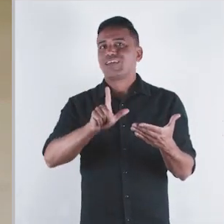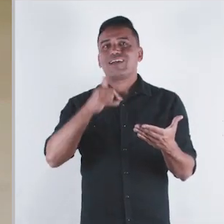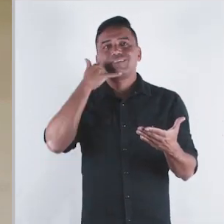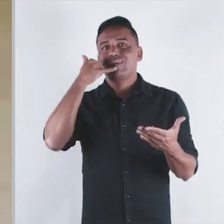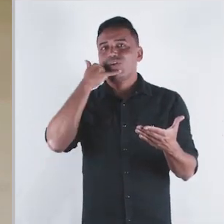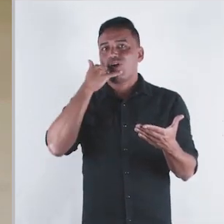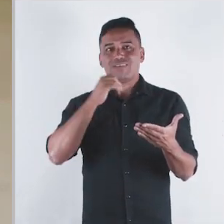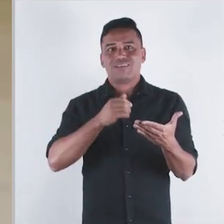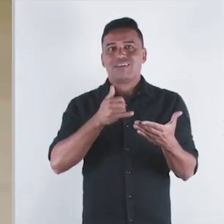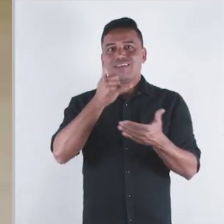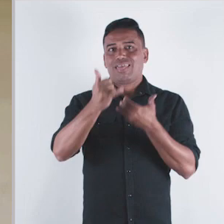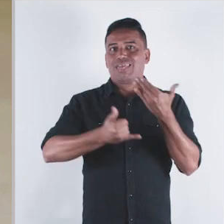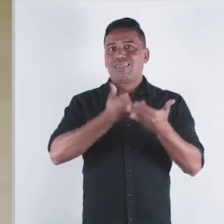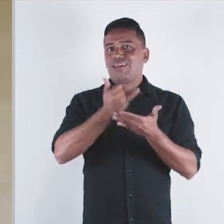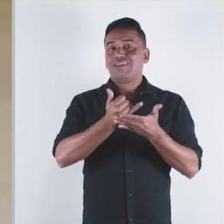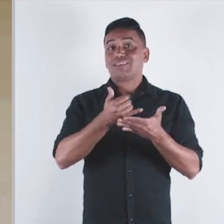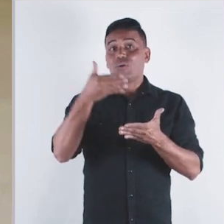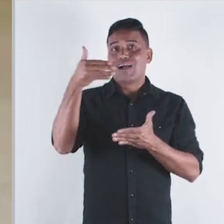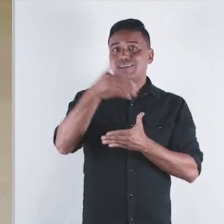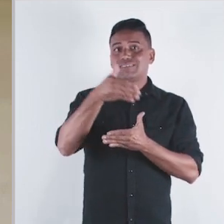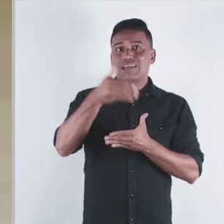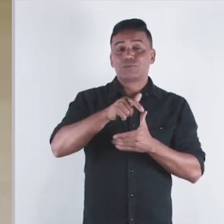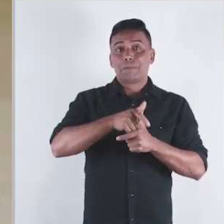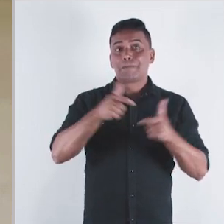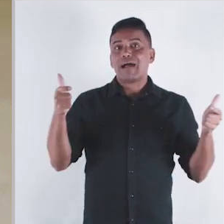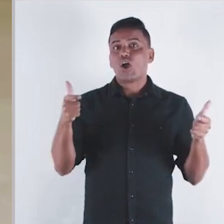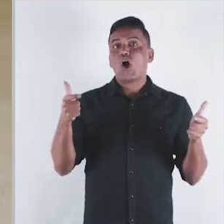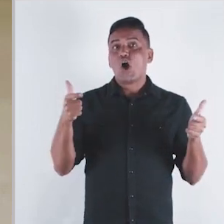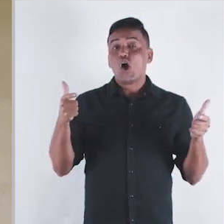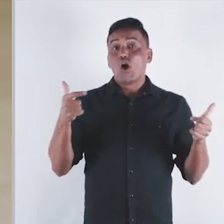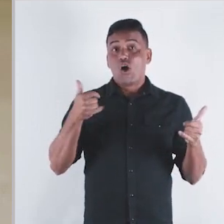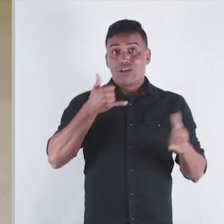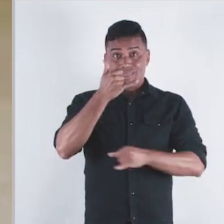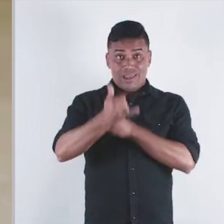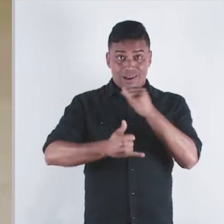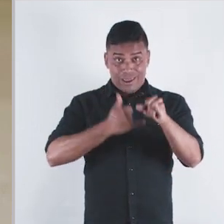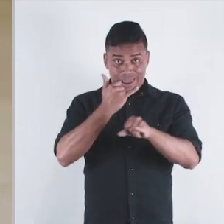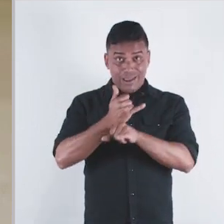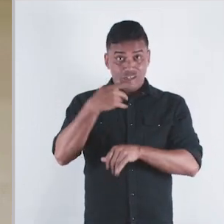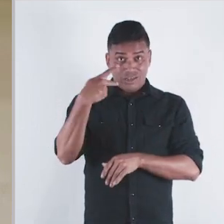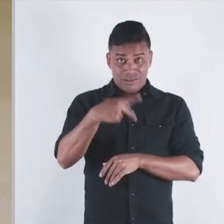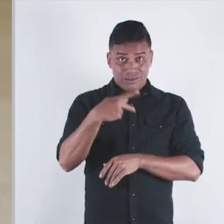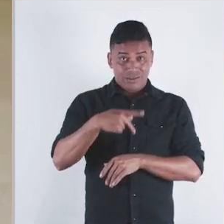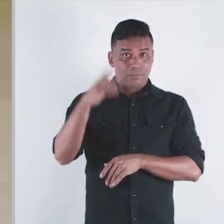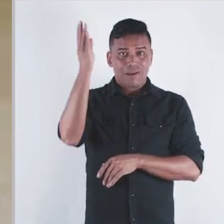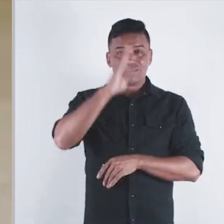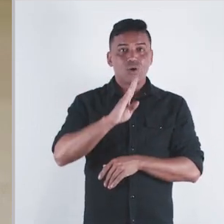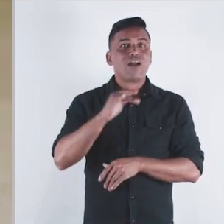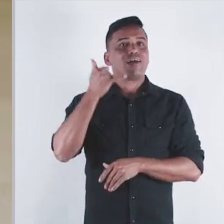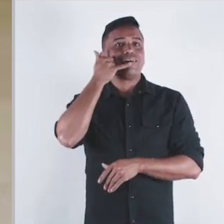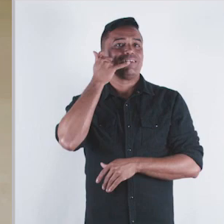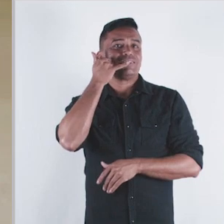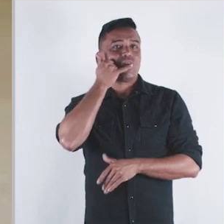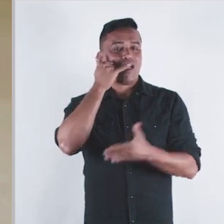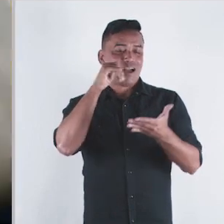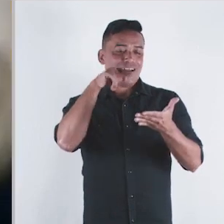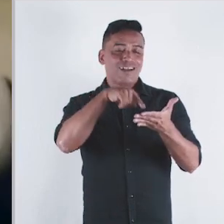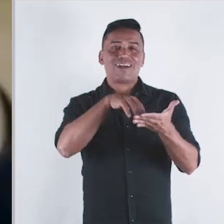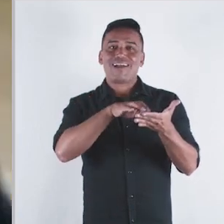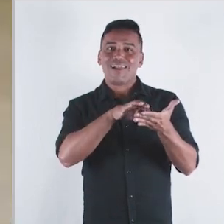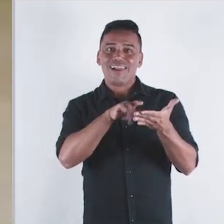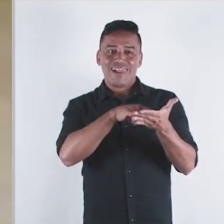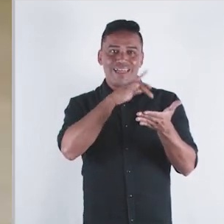né, o maior acesso de internet no Brasil se dá por redes móveis.